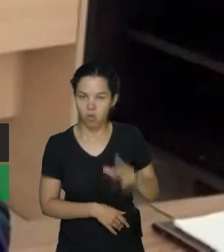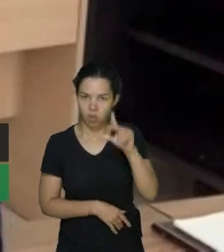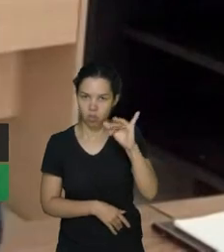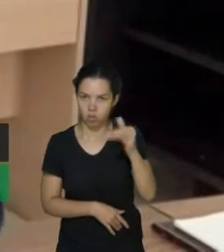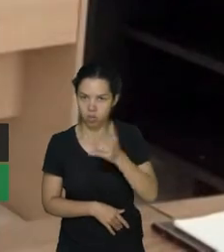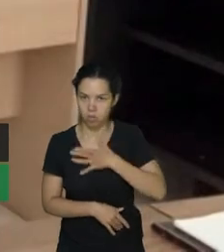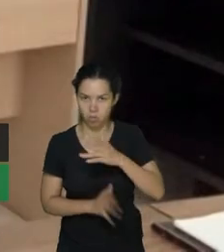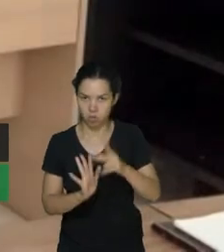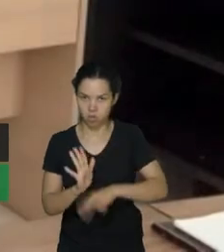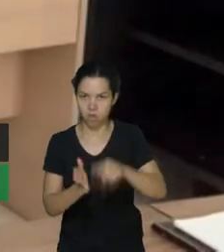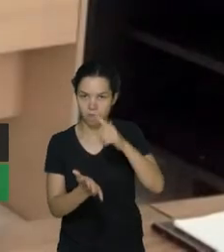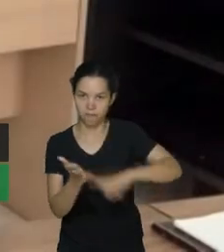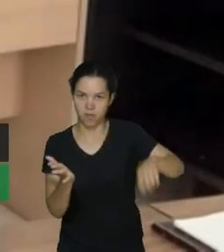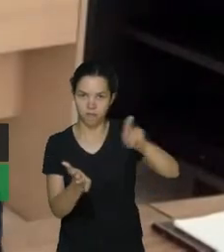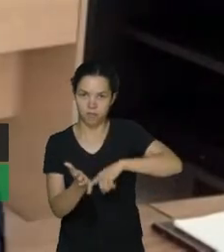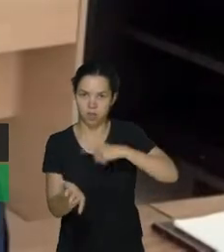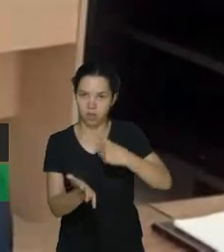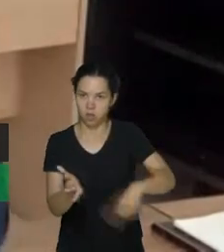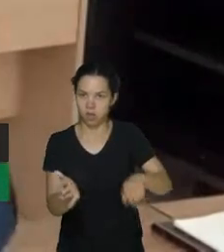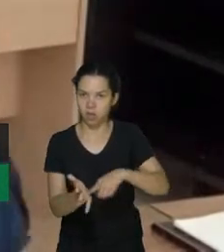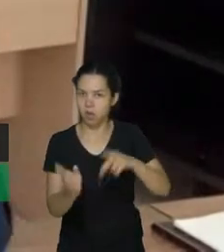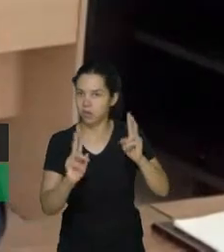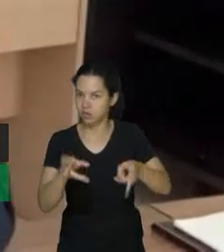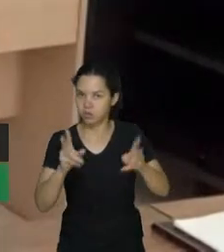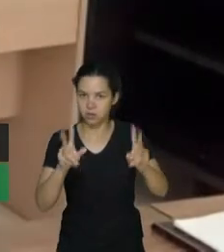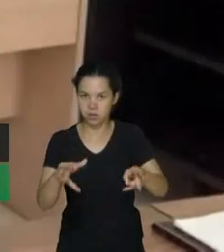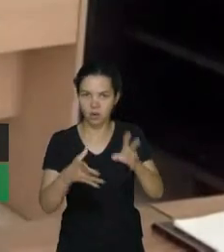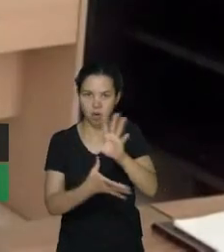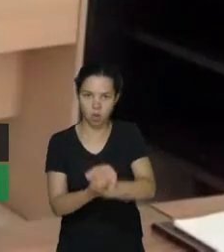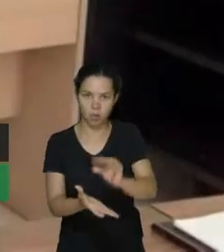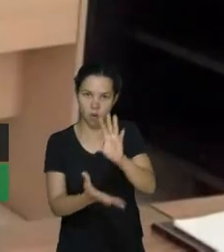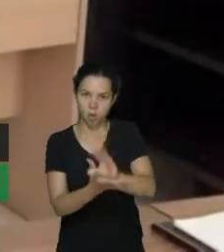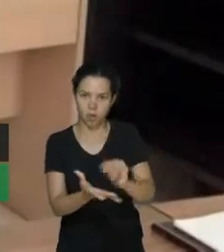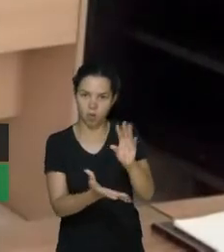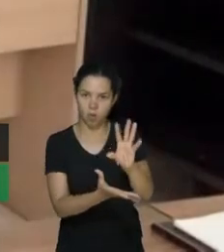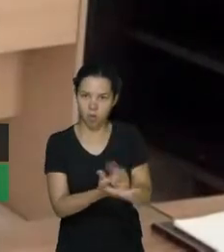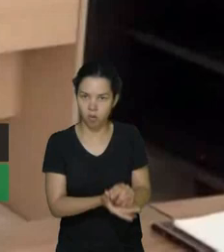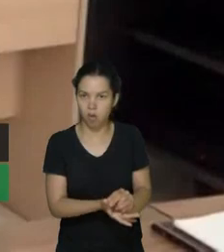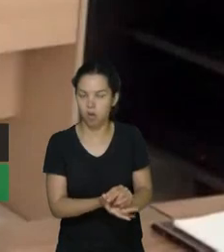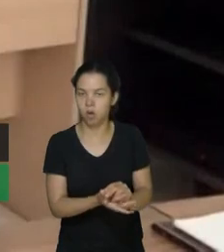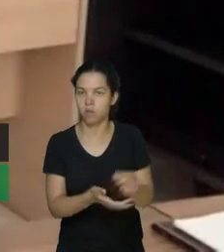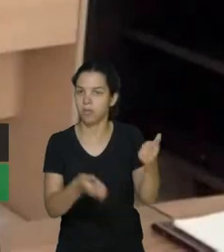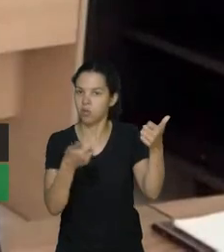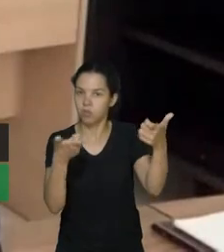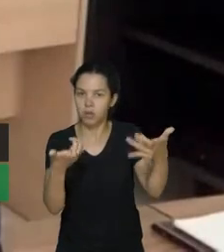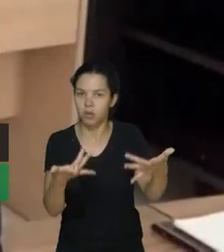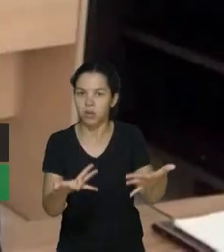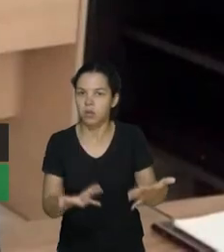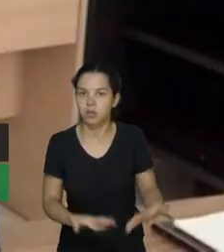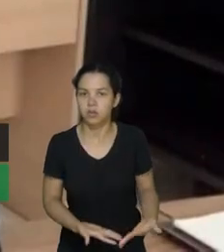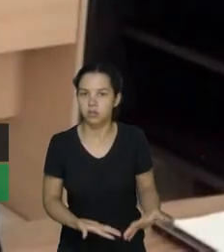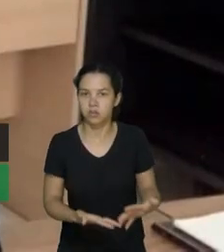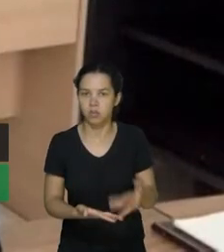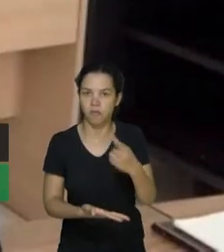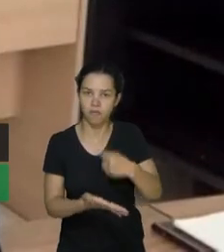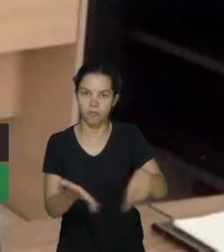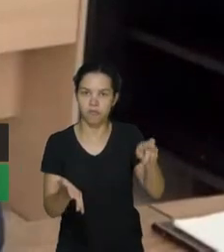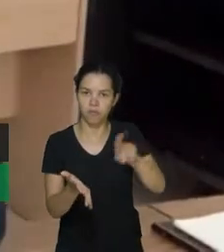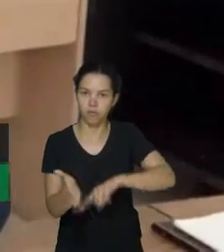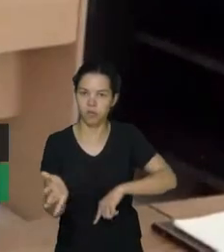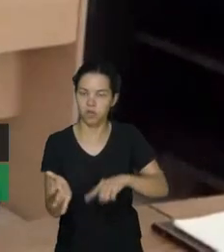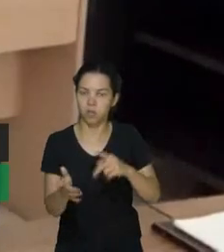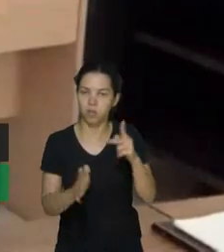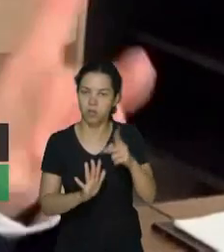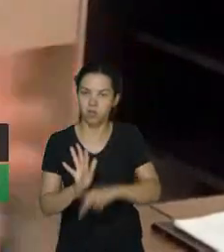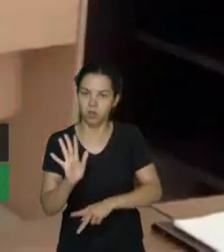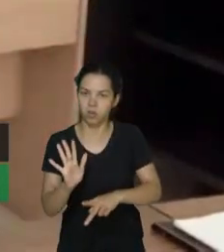projetos, era um Ctrl-C, Ctrl-V, cópia de cada um das justificativas para vetar o projeto. Mas isso